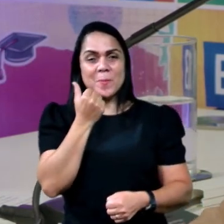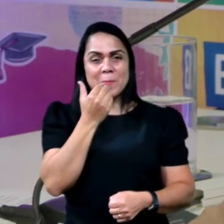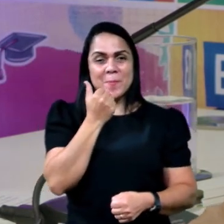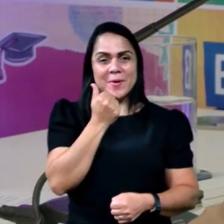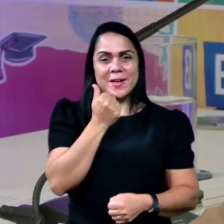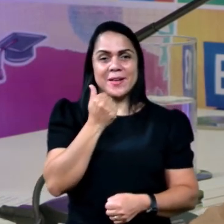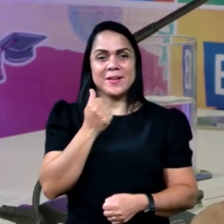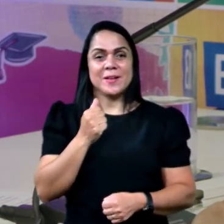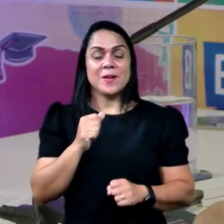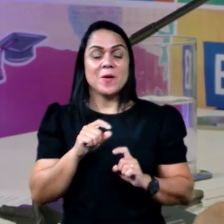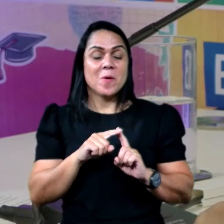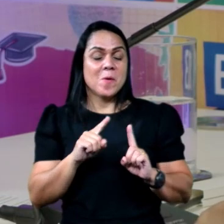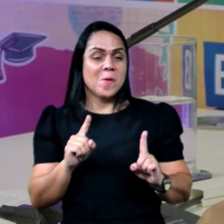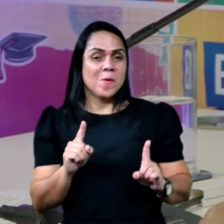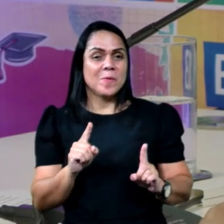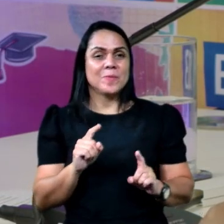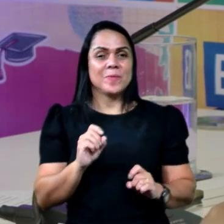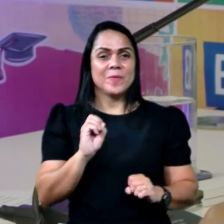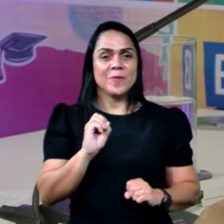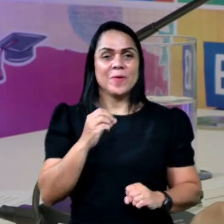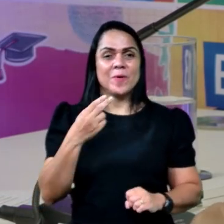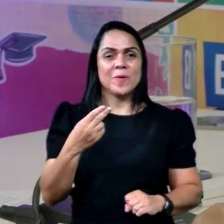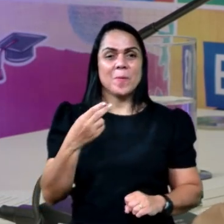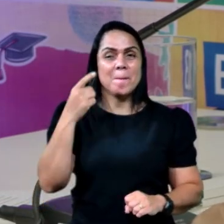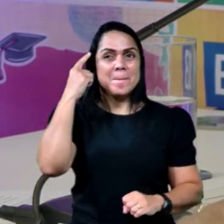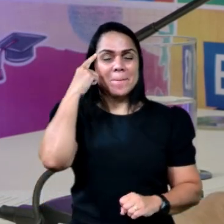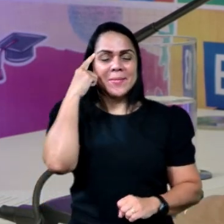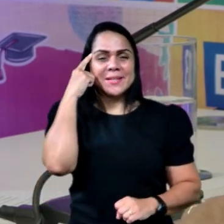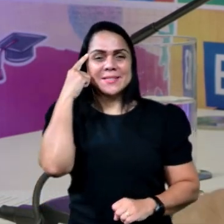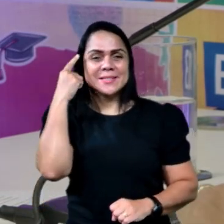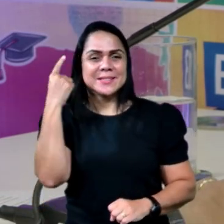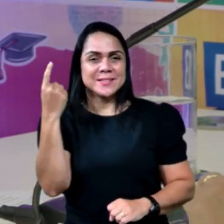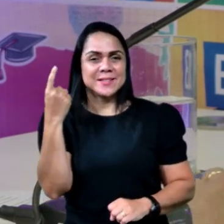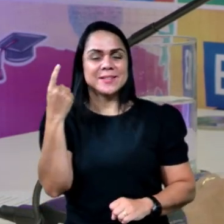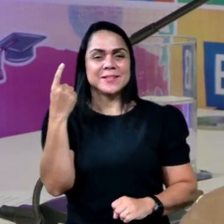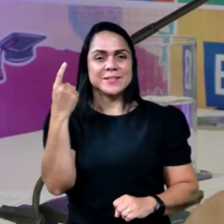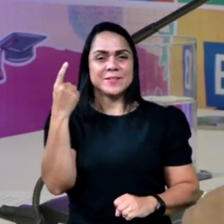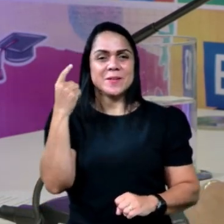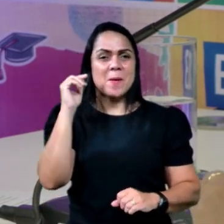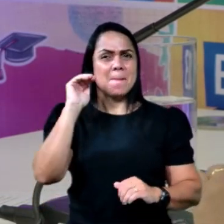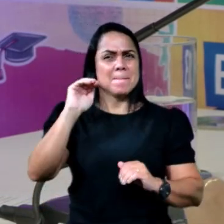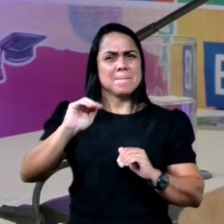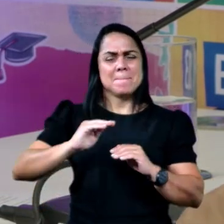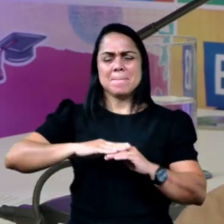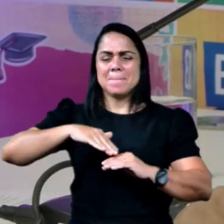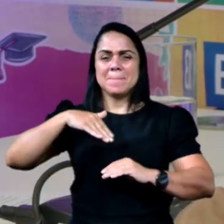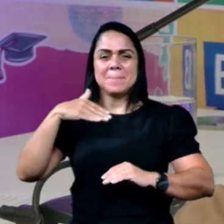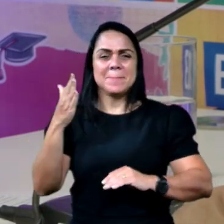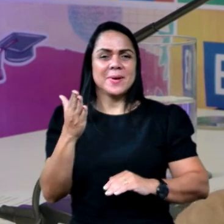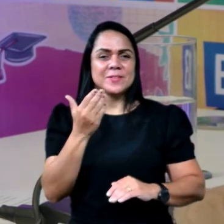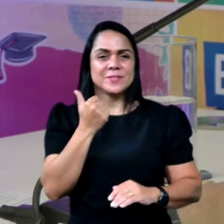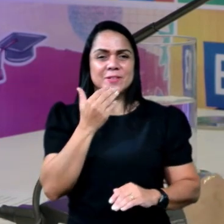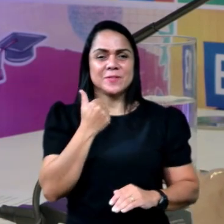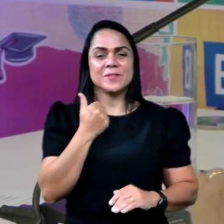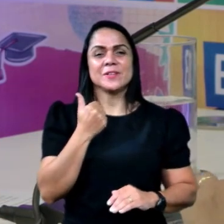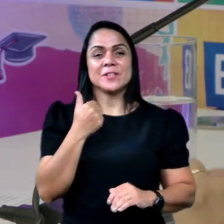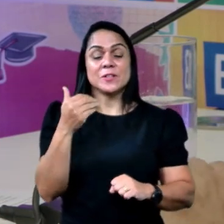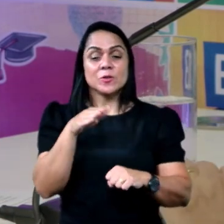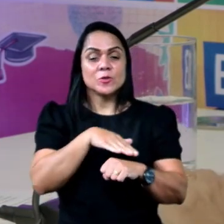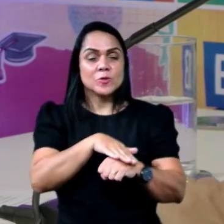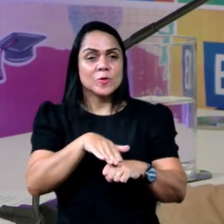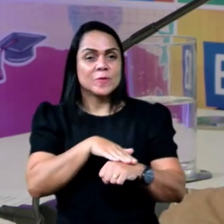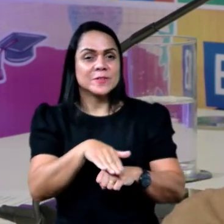não está comendo nada, mas pensando sobre muito mais do que comida que nós falamos aqui, pensar